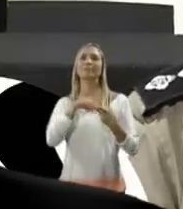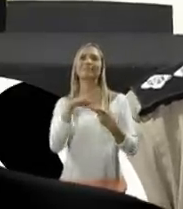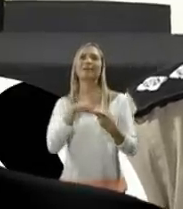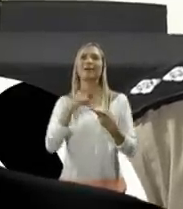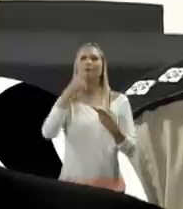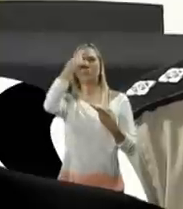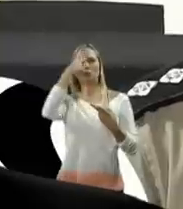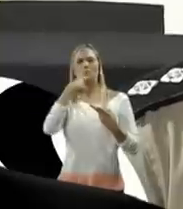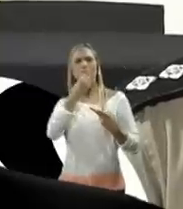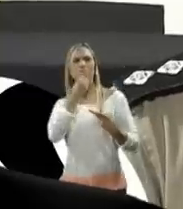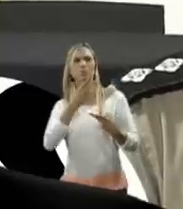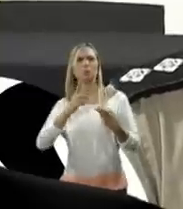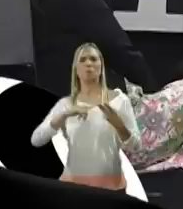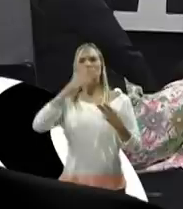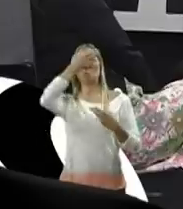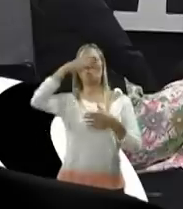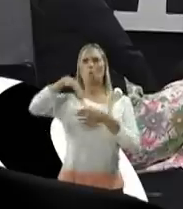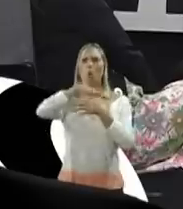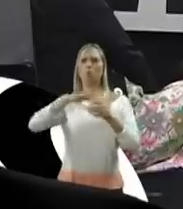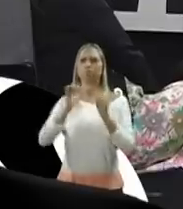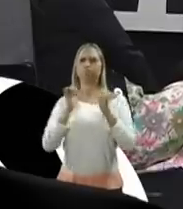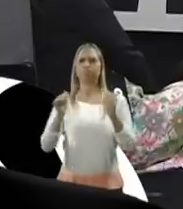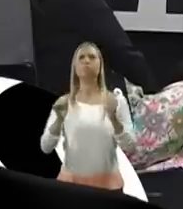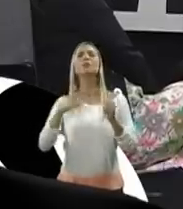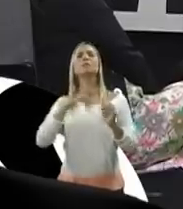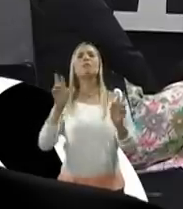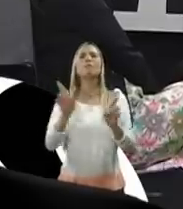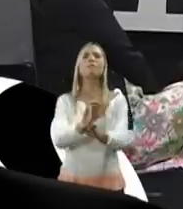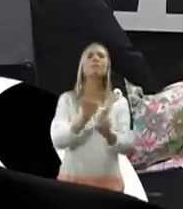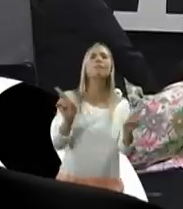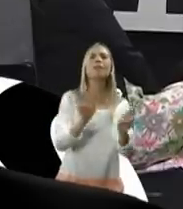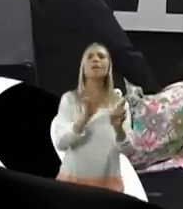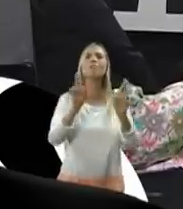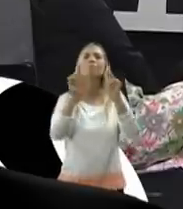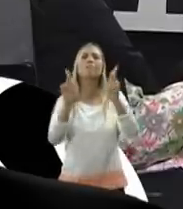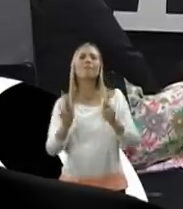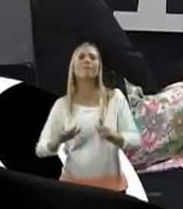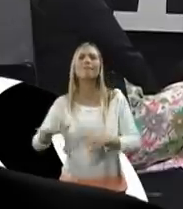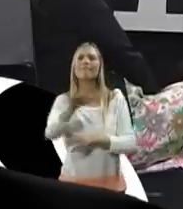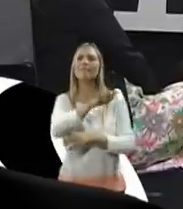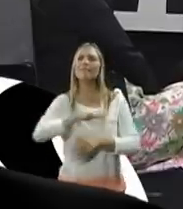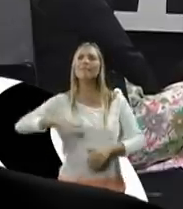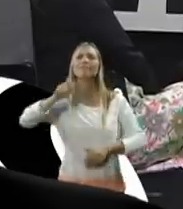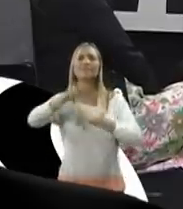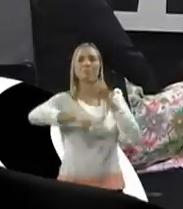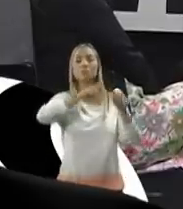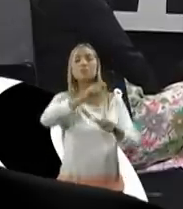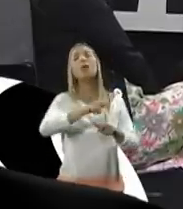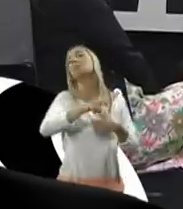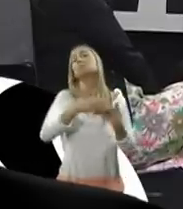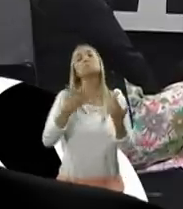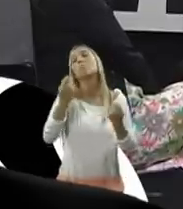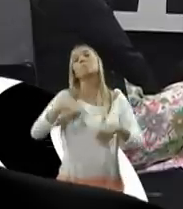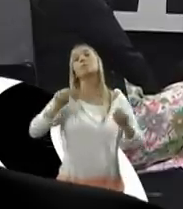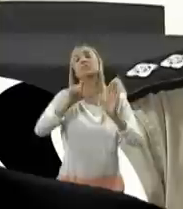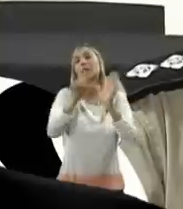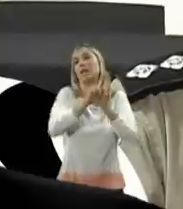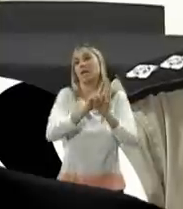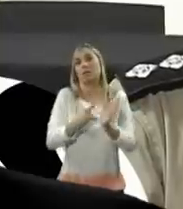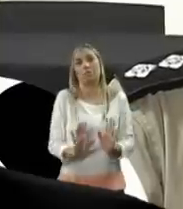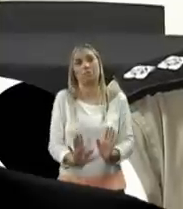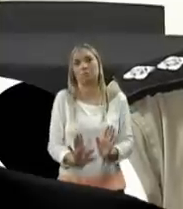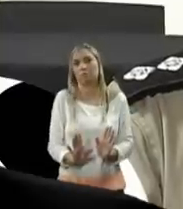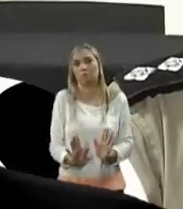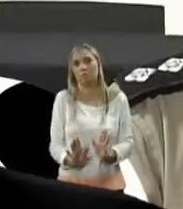caráter, pelo moral elevado, pelo relacionamento harmonioso entre os seus concidadãos, ela não precisa de lei,